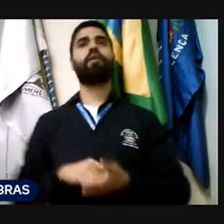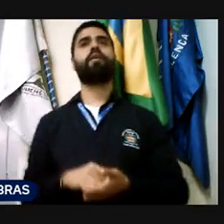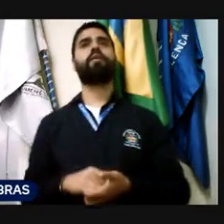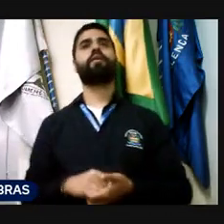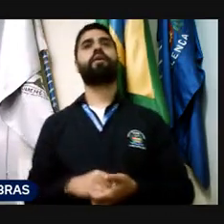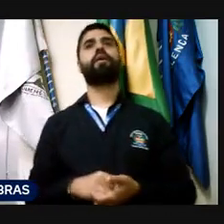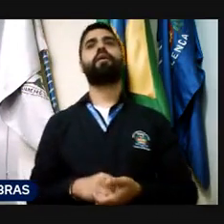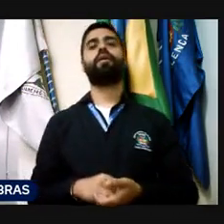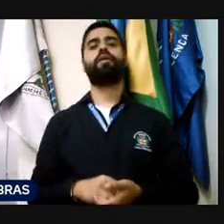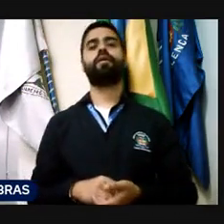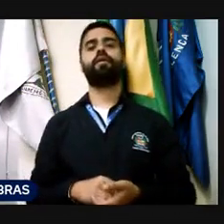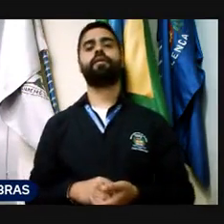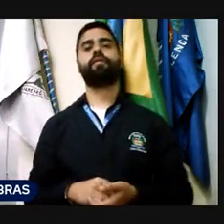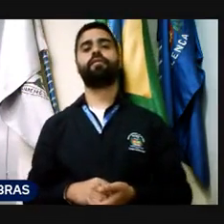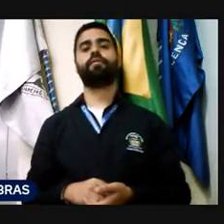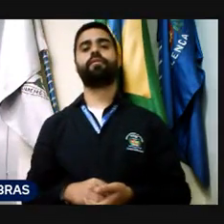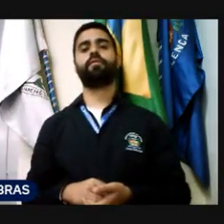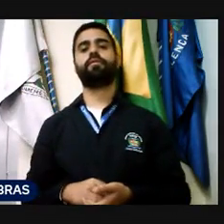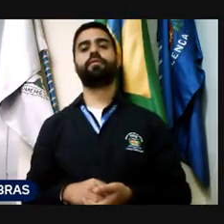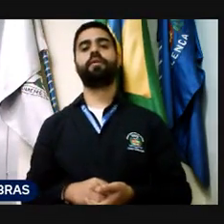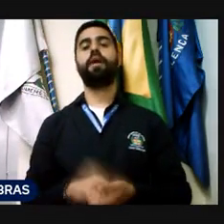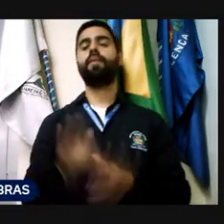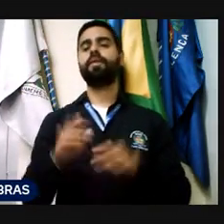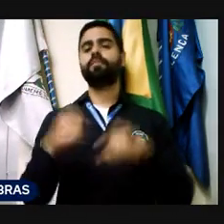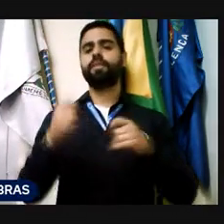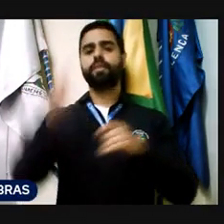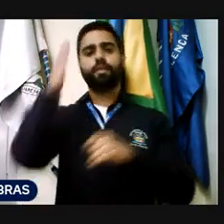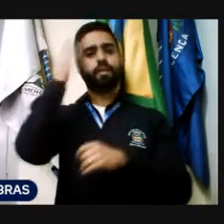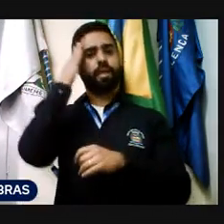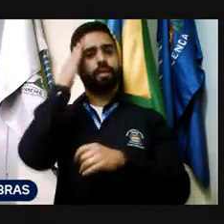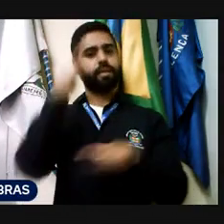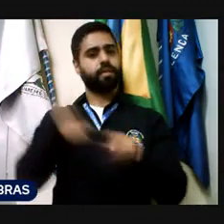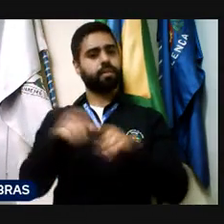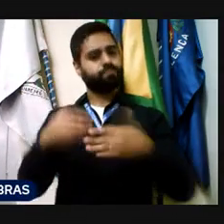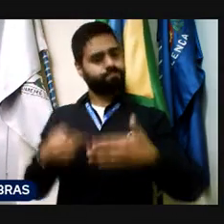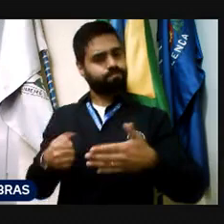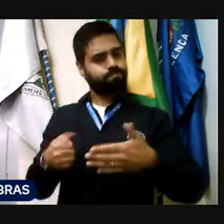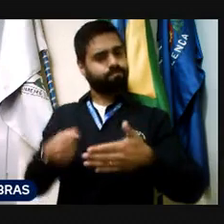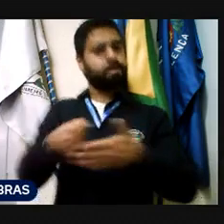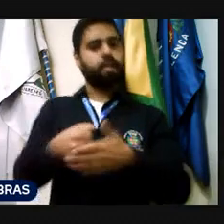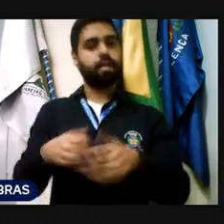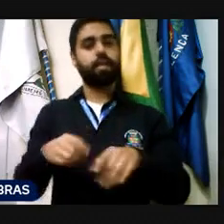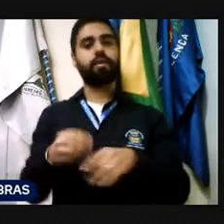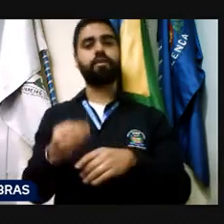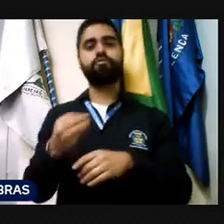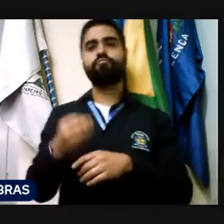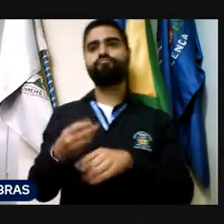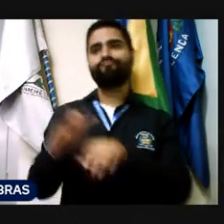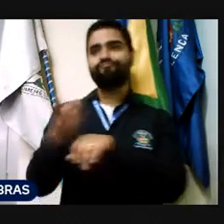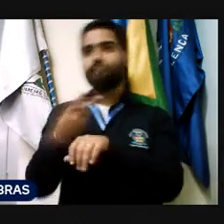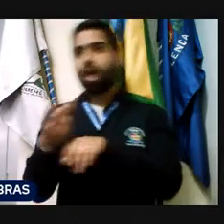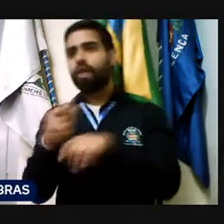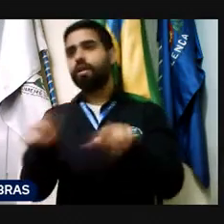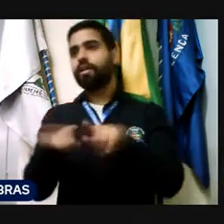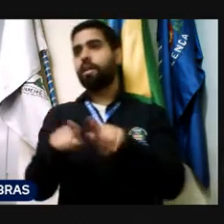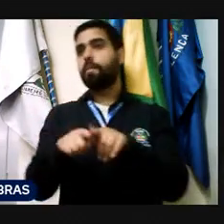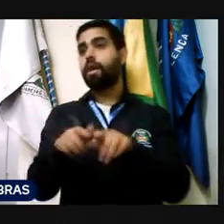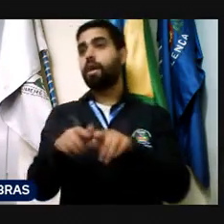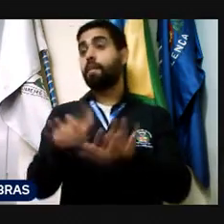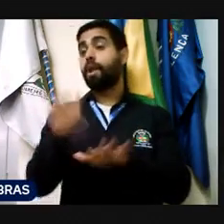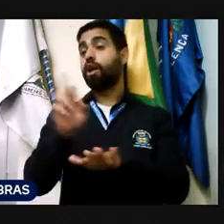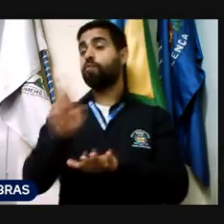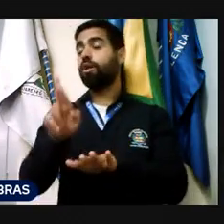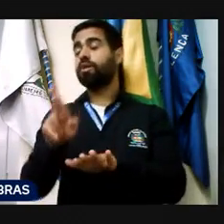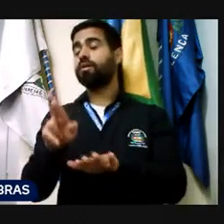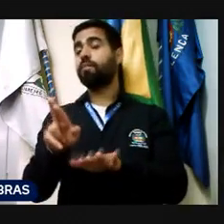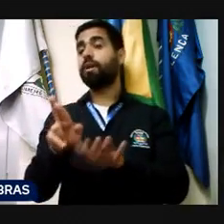que vai ter percalços pelo caminho, mas a gente tem que saber enfrentar, procurar a melhor solução para que essa situação